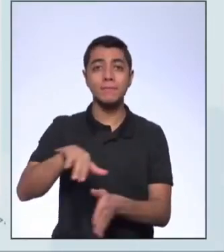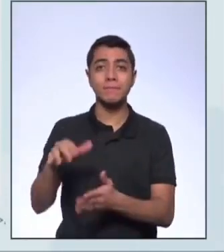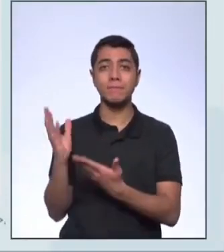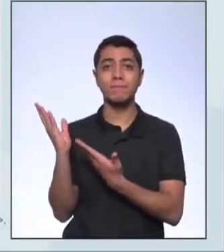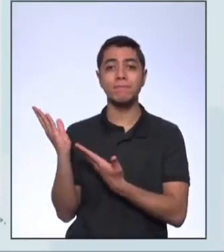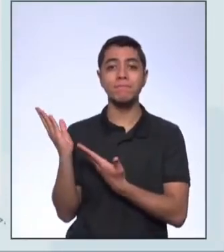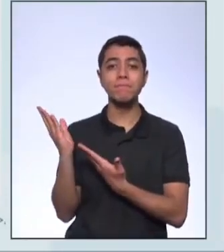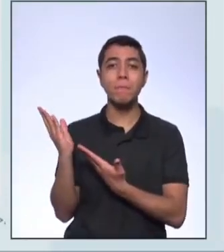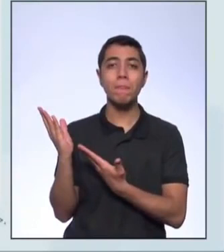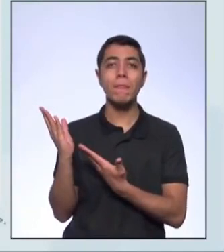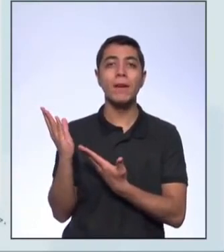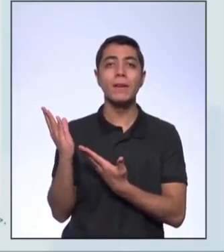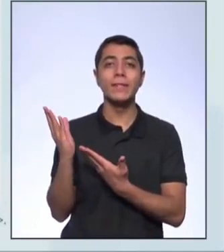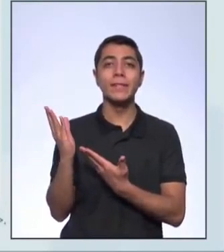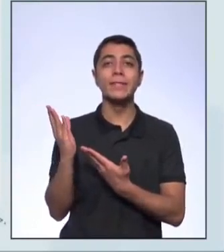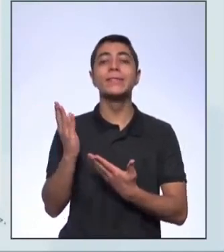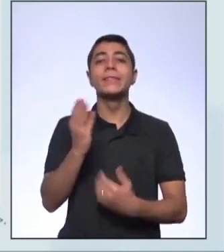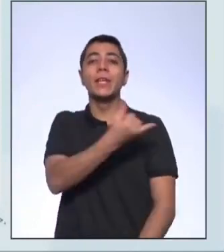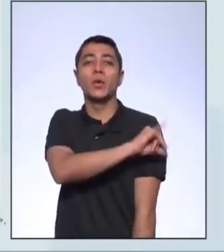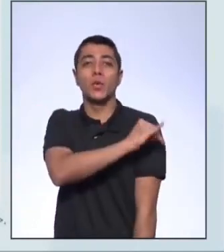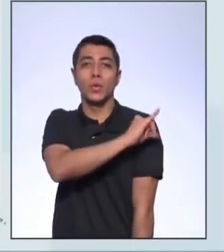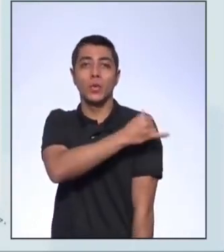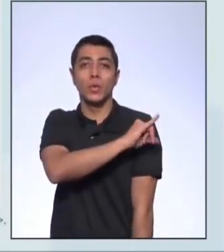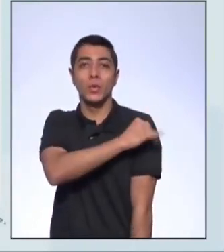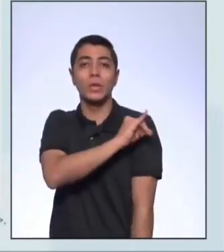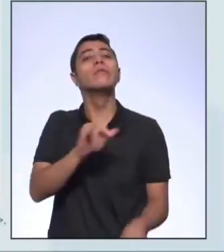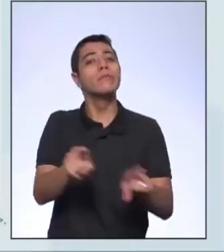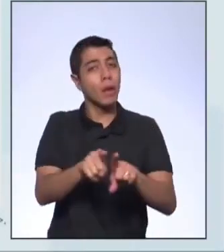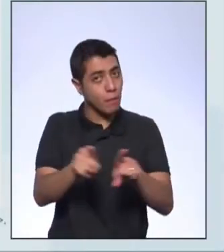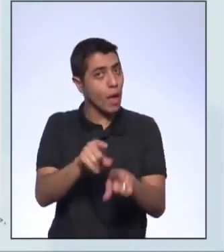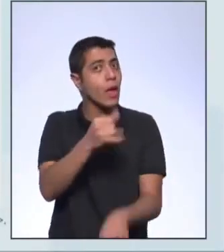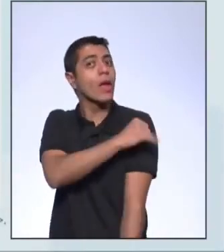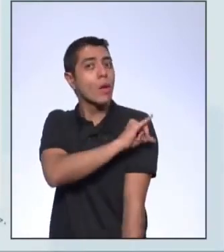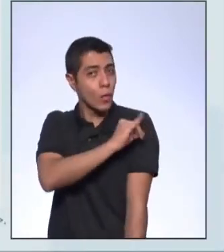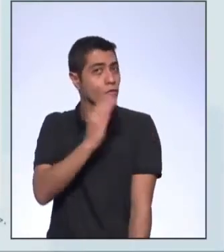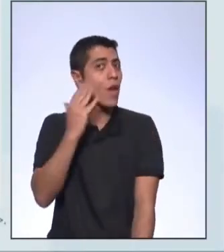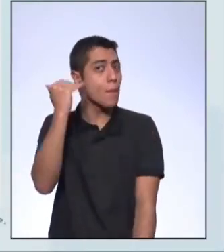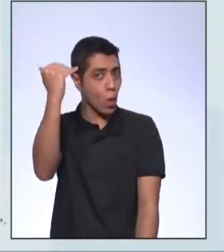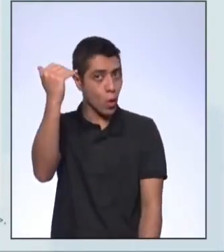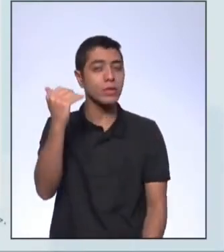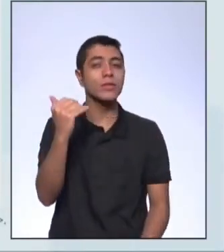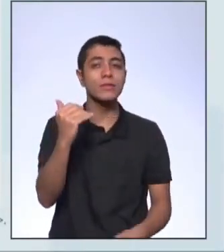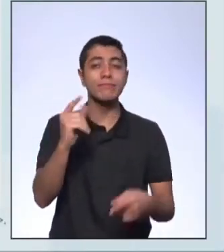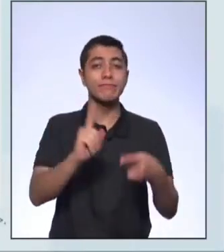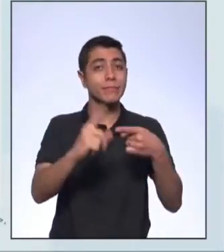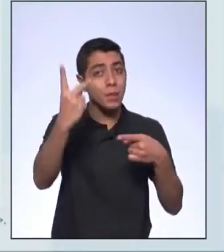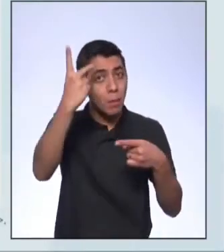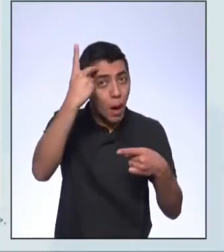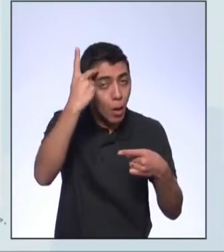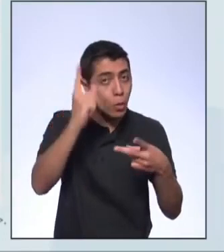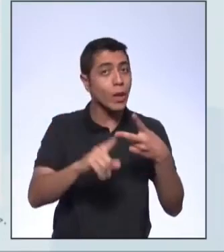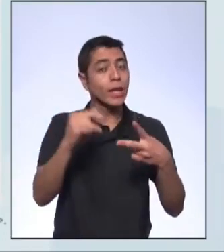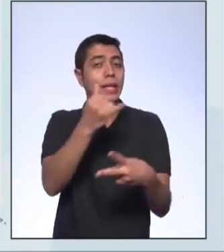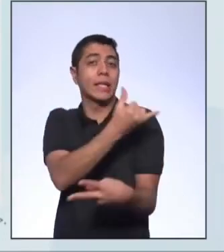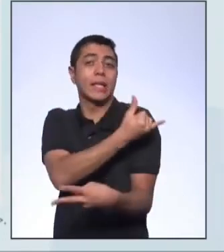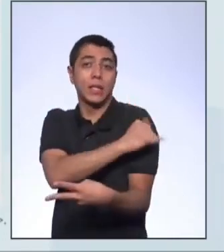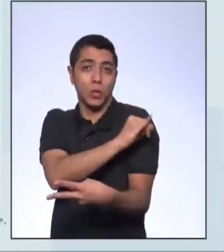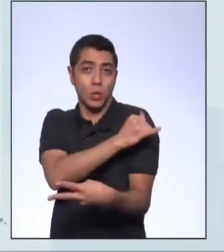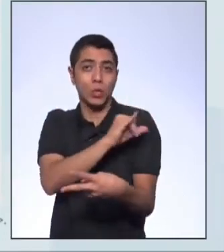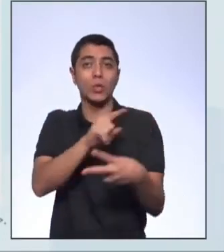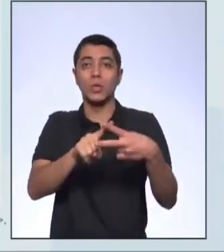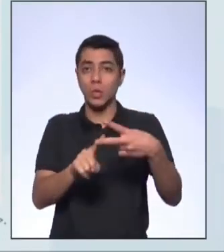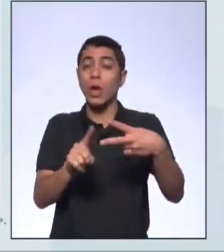são as duas principais metrópoles aí que nós temos no Brasil é São Paulo Rio de Janeiro se destacando aí com uma ligação profunda